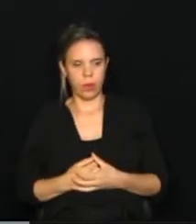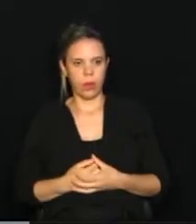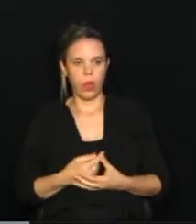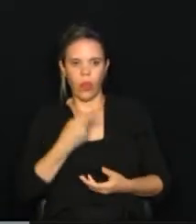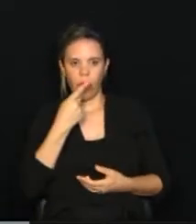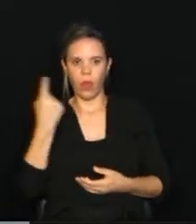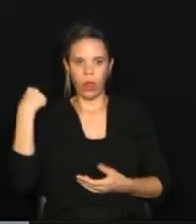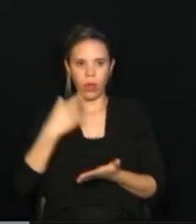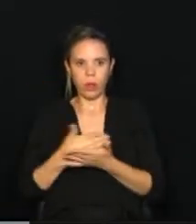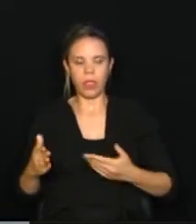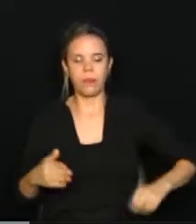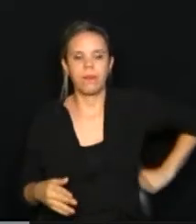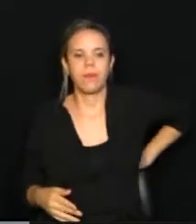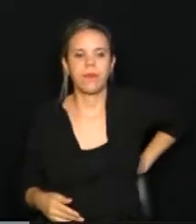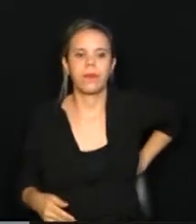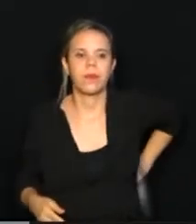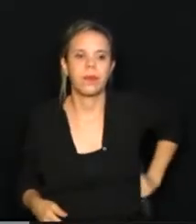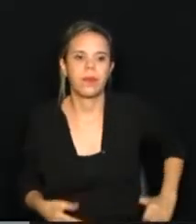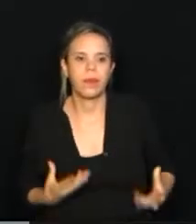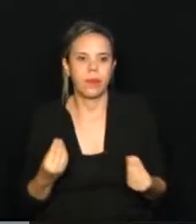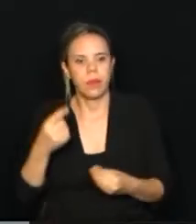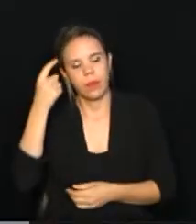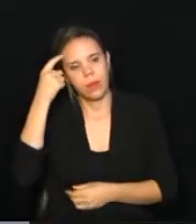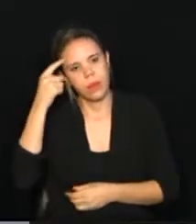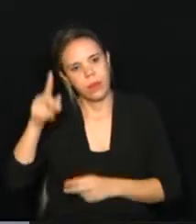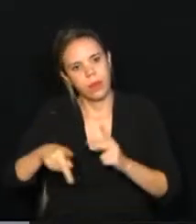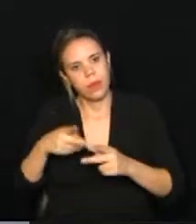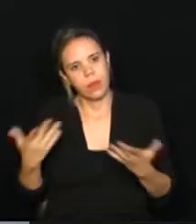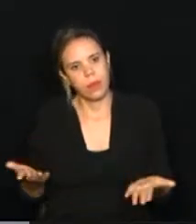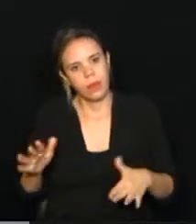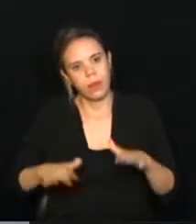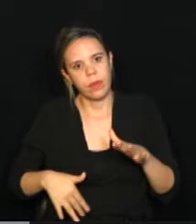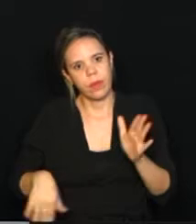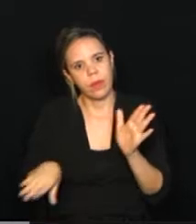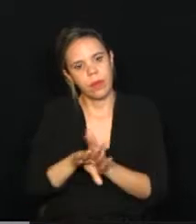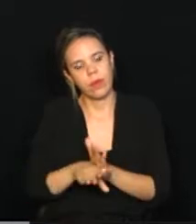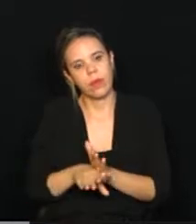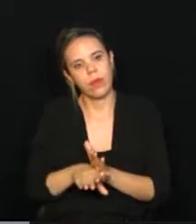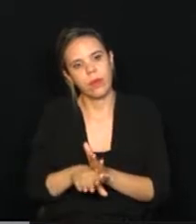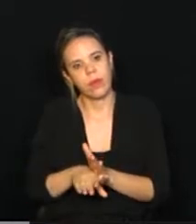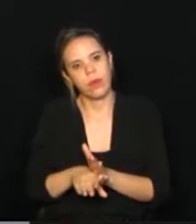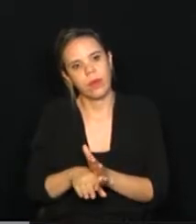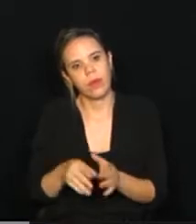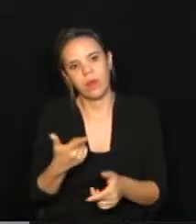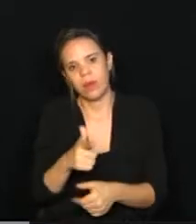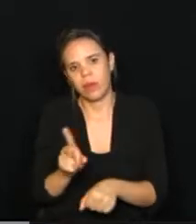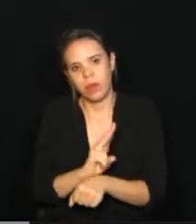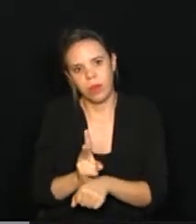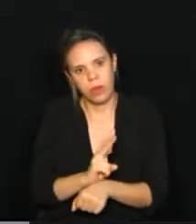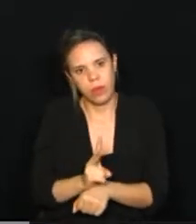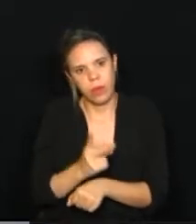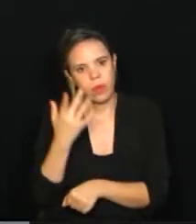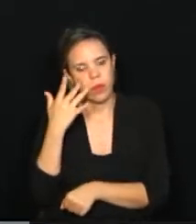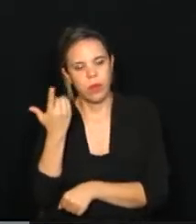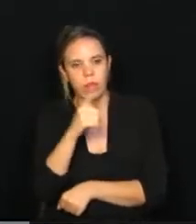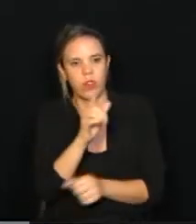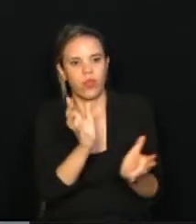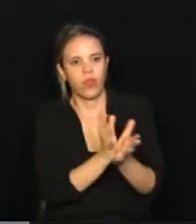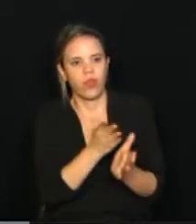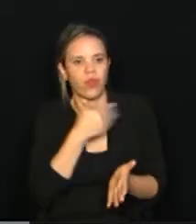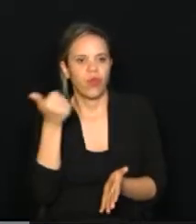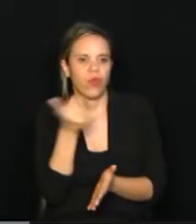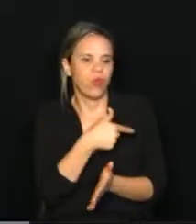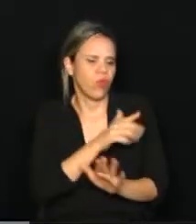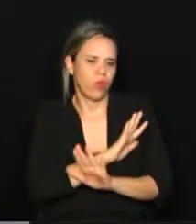lá no começo, é muito da cabeça. Então, às vezes a gente chegava no campeonato, a gente tinha insegurança, achava que os outros times eram melhores.